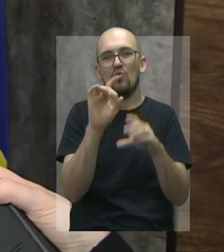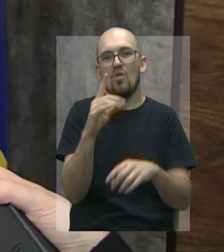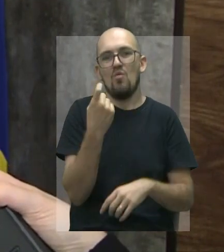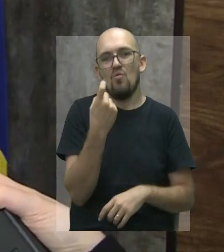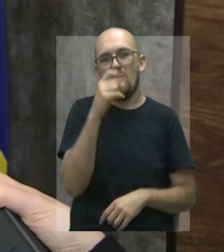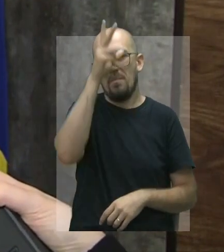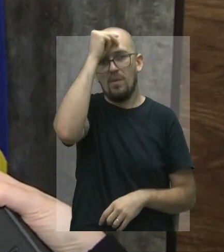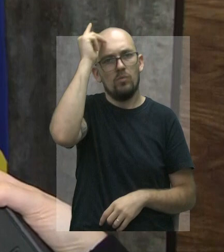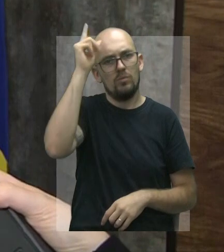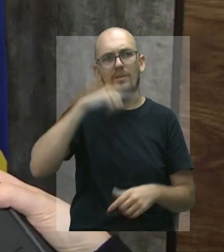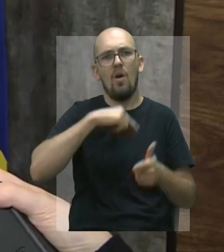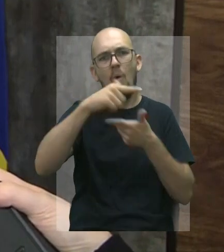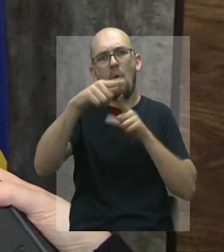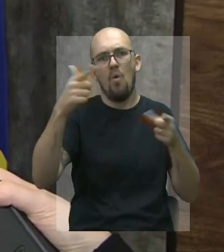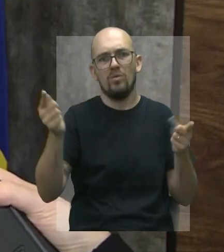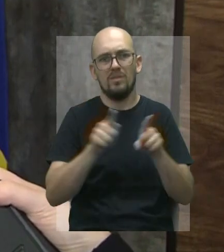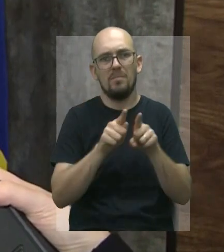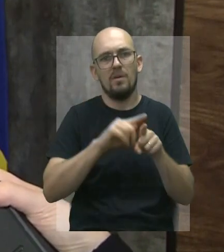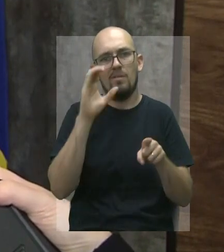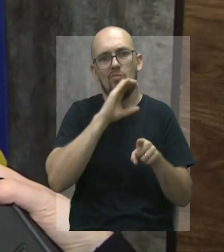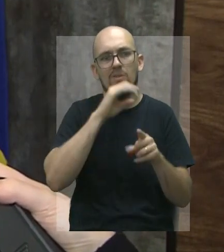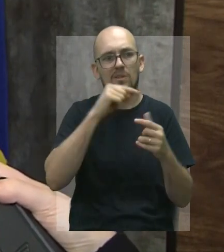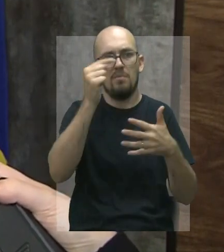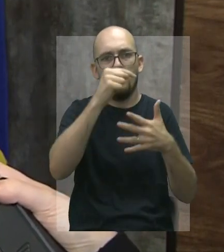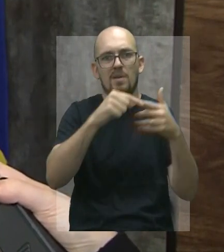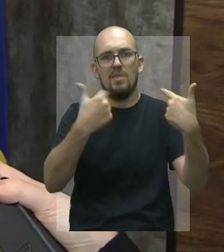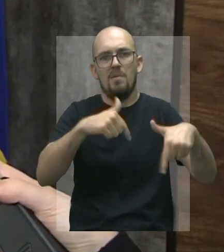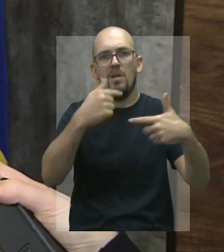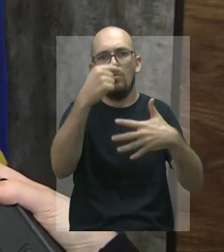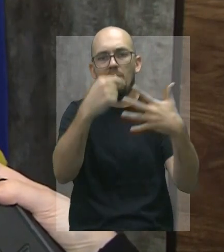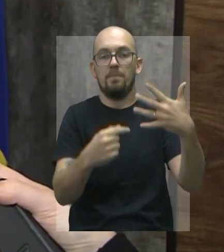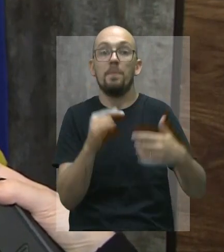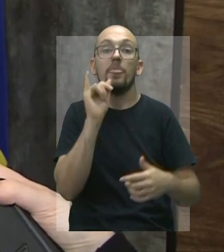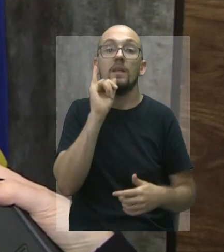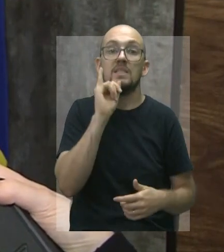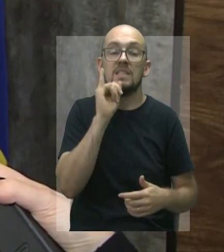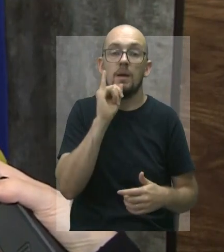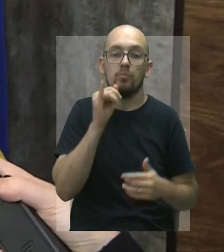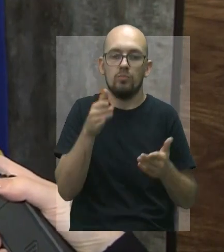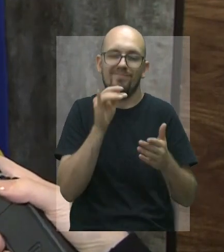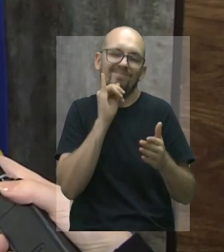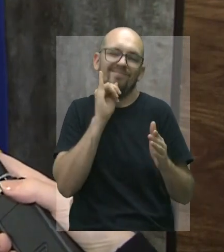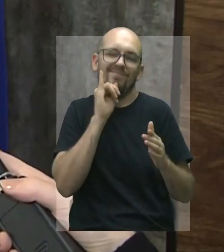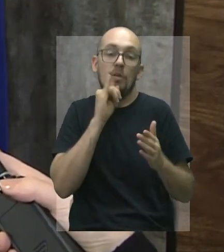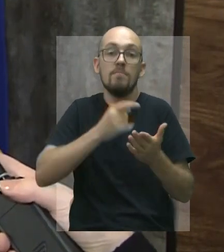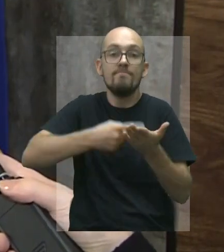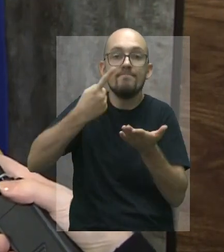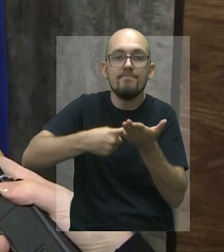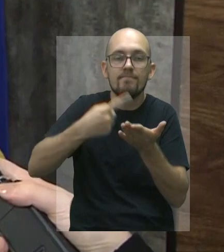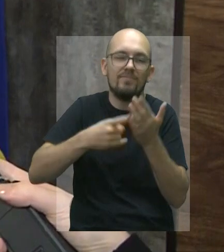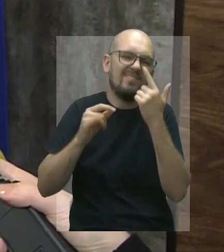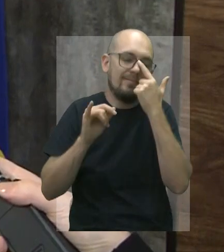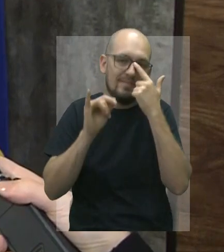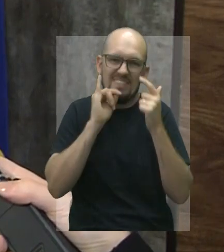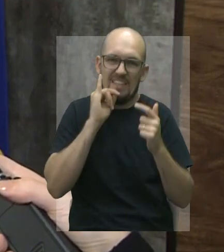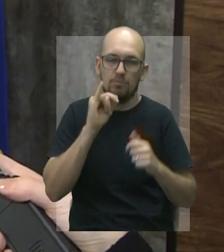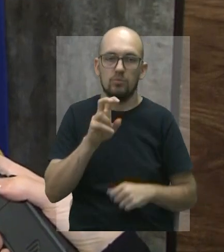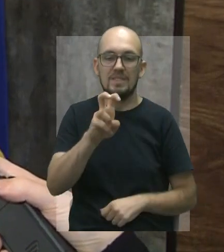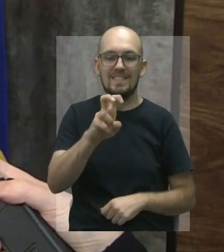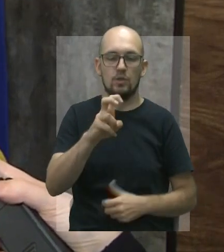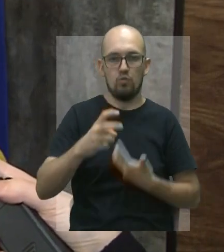atendidos e também tem demandas de urgência e emergência. Hoje, por exemplo, ela espera fazer, vamos supor, 5